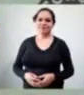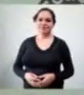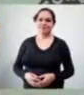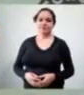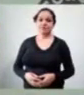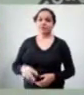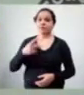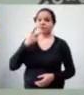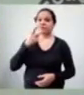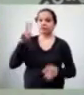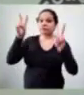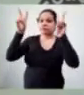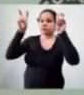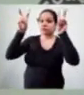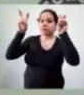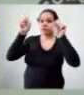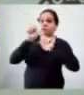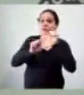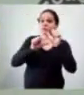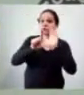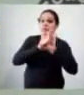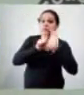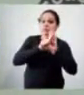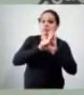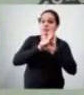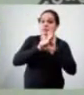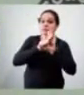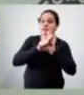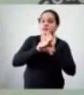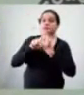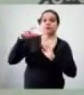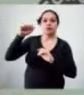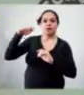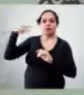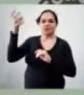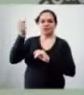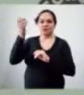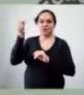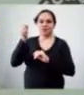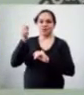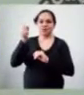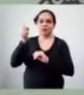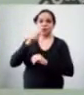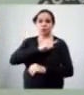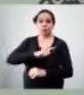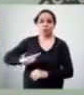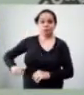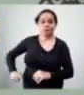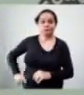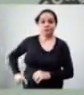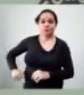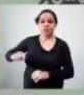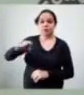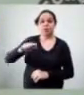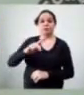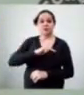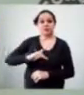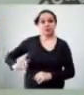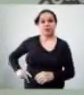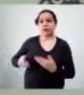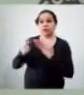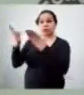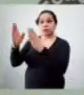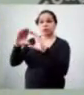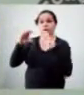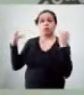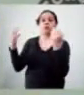Abordando o tema da reforma trabalhista proposta pelo governo no último dia 20, levada pelo presidente da República ao Congresso, nós gostaríamos